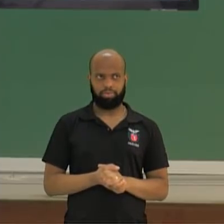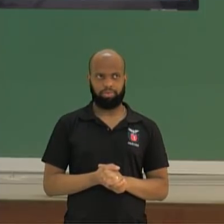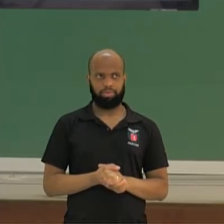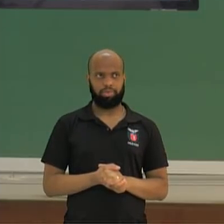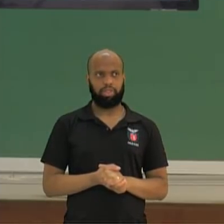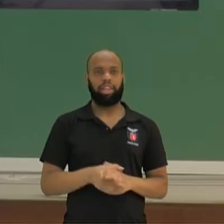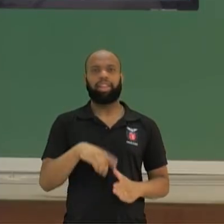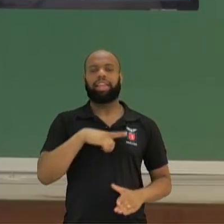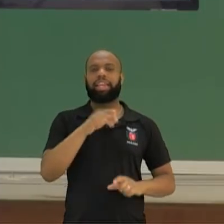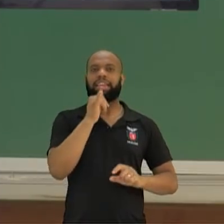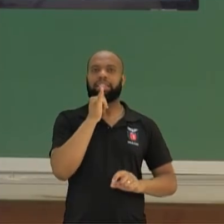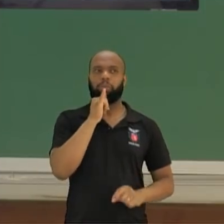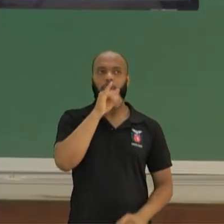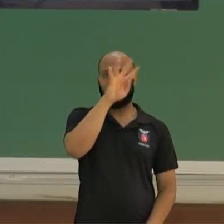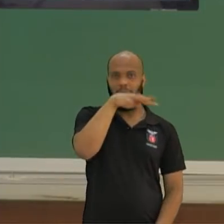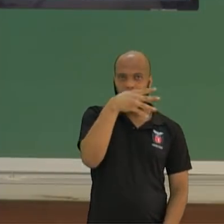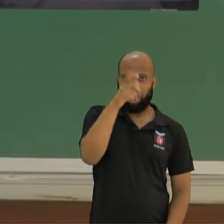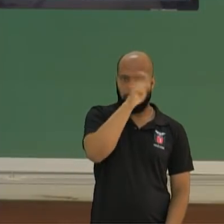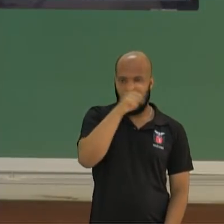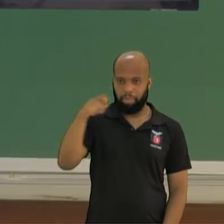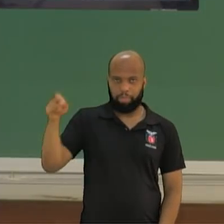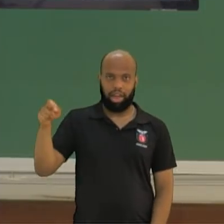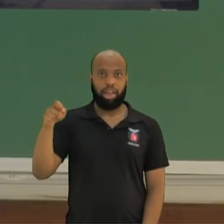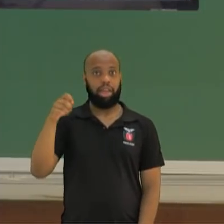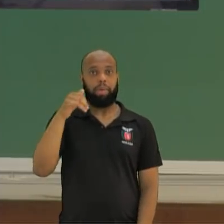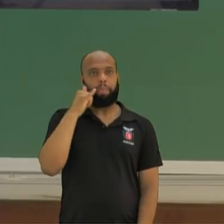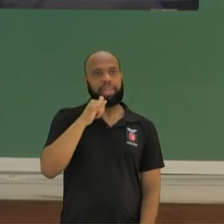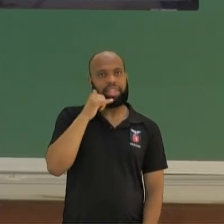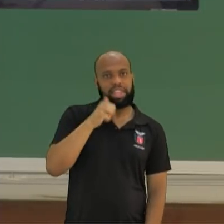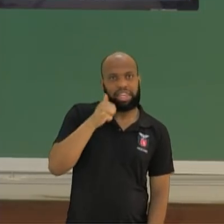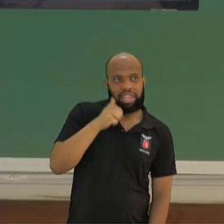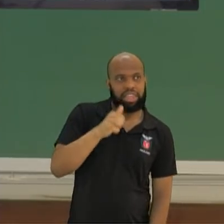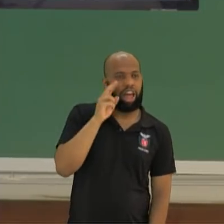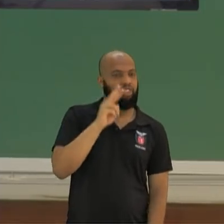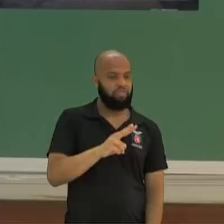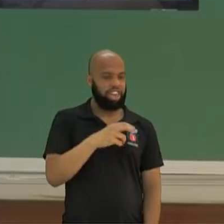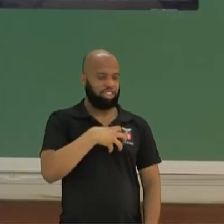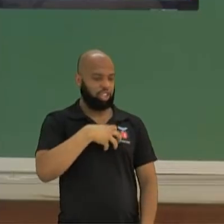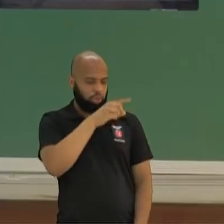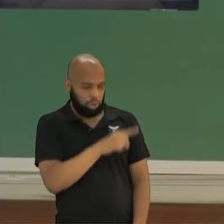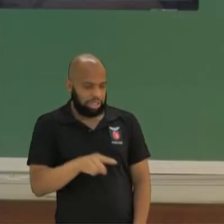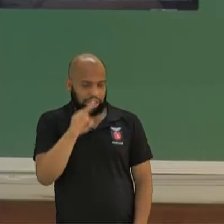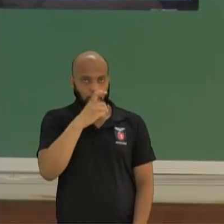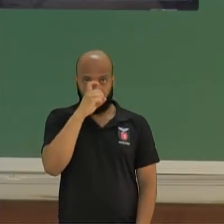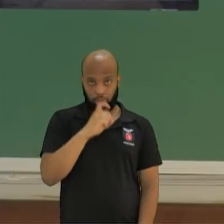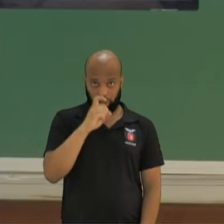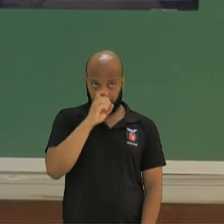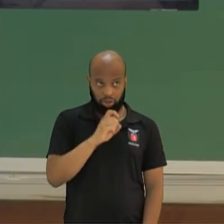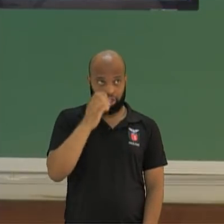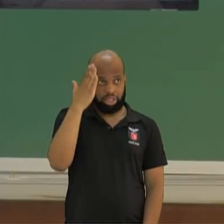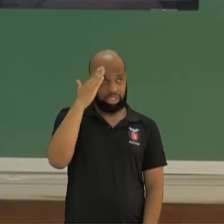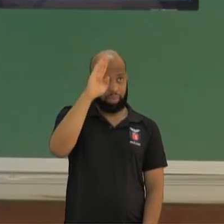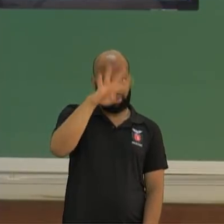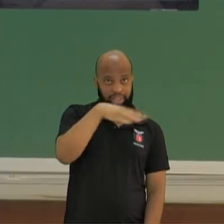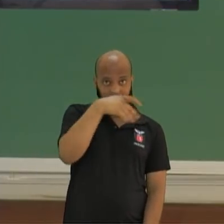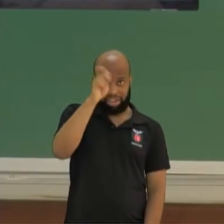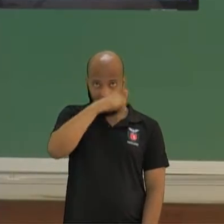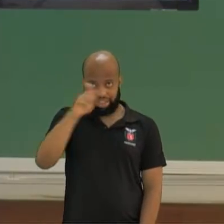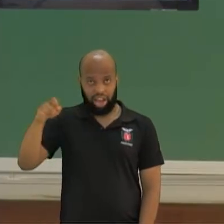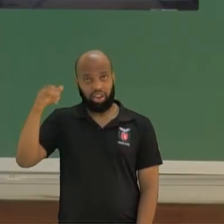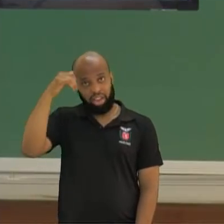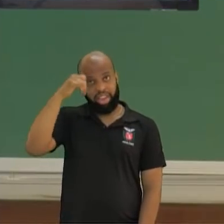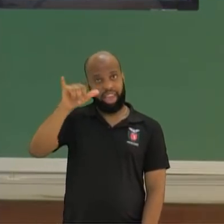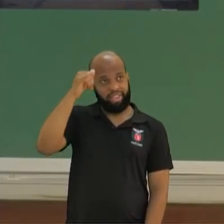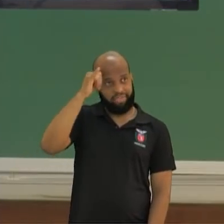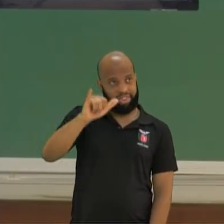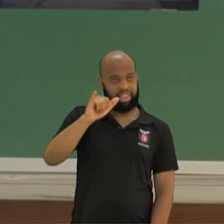Então, a tabelinha, né, na qual a menina, a mulher, olha lá o seu ciclo menstrual, né, pelo calendário e